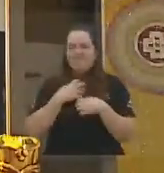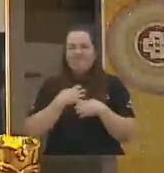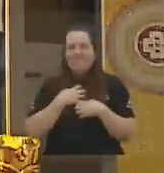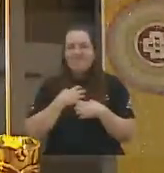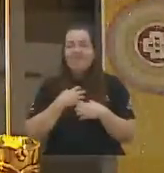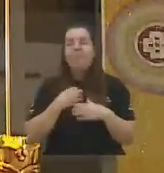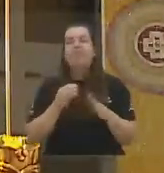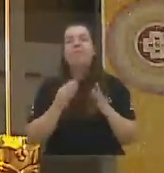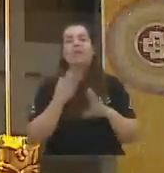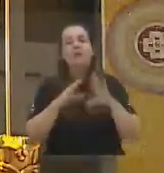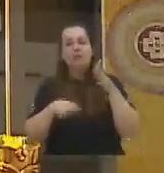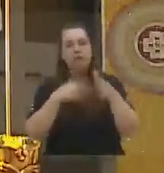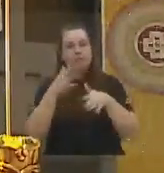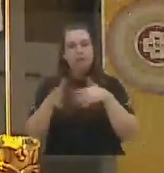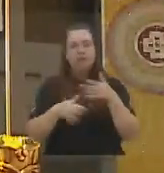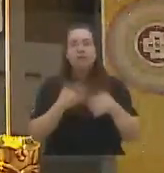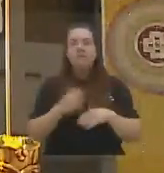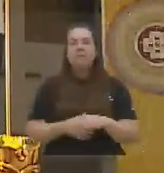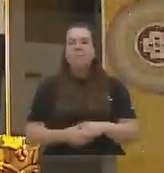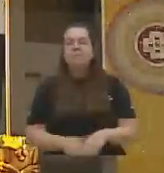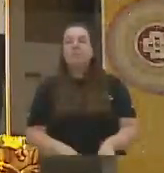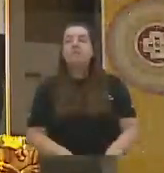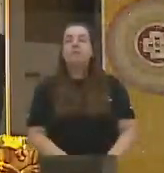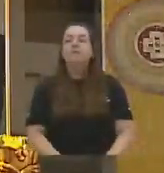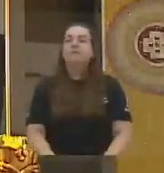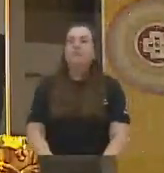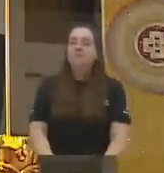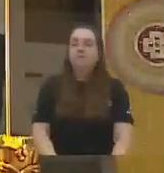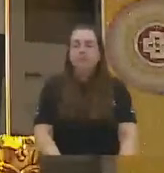meu coração. Cantemos.